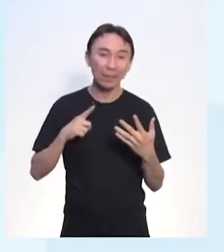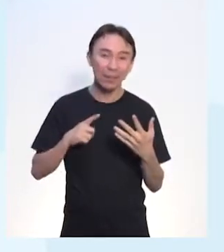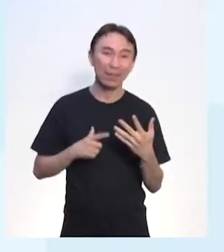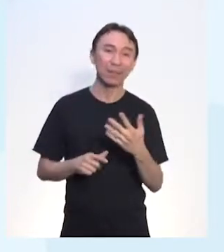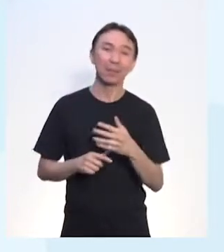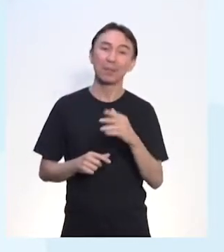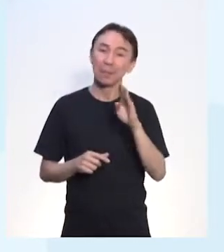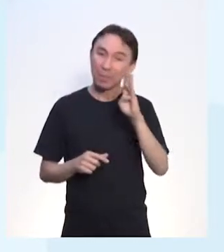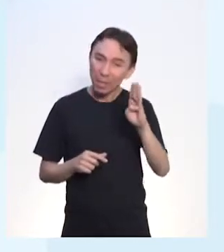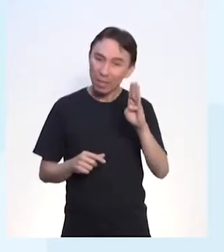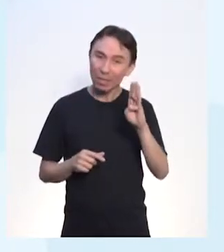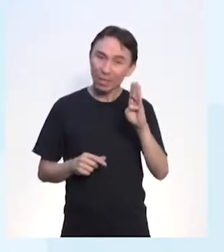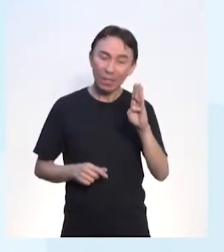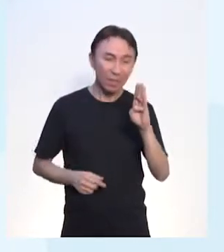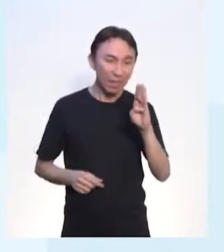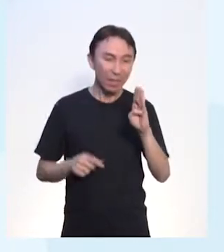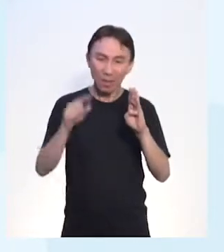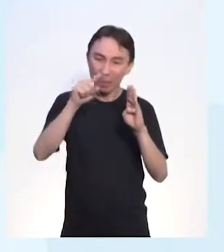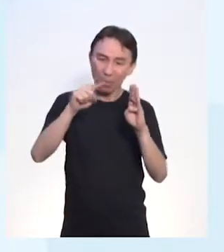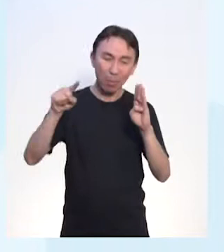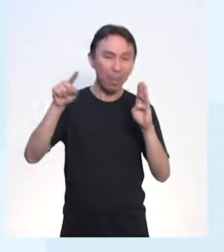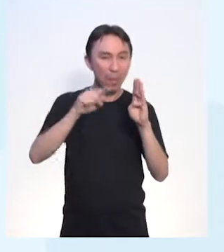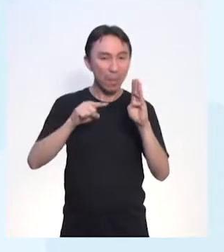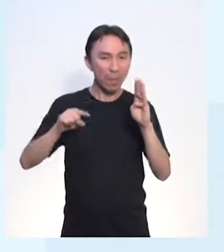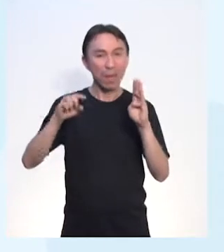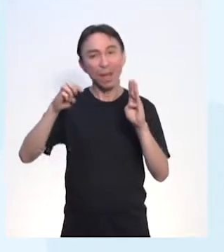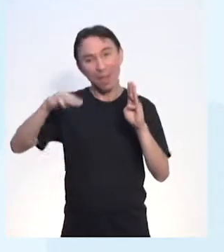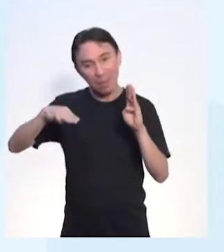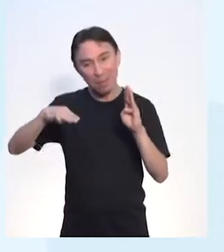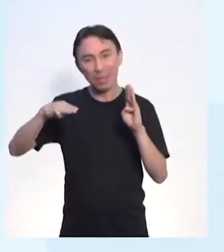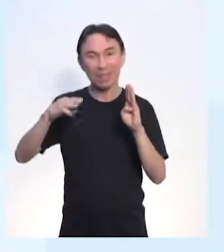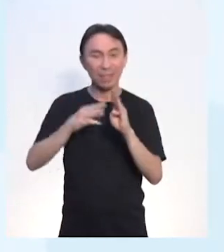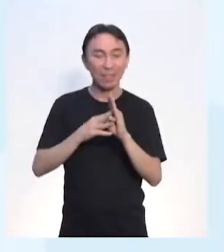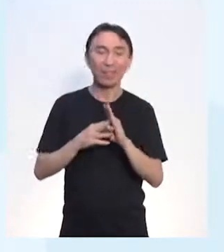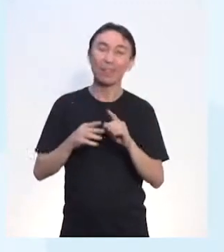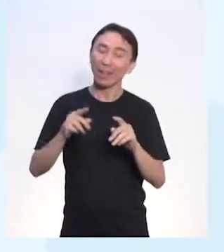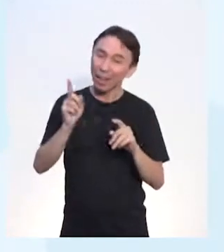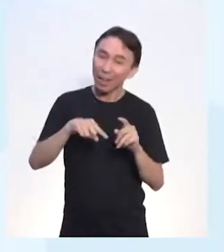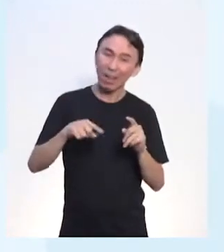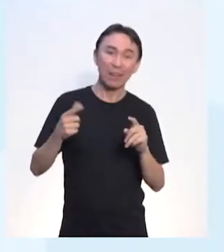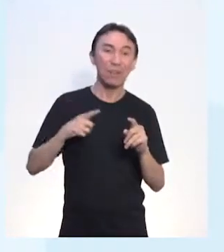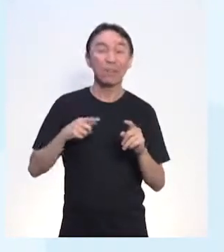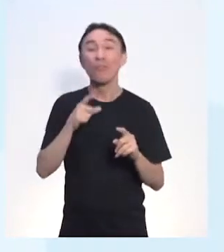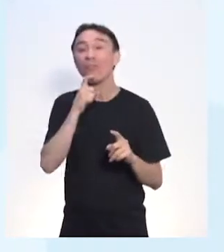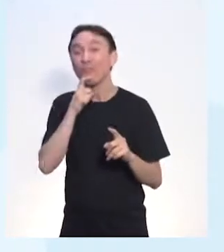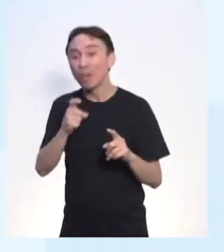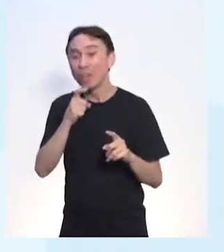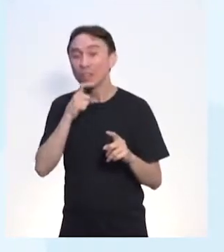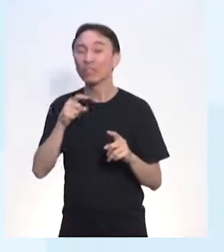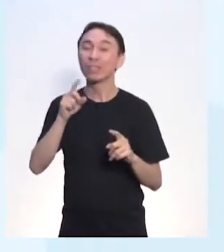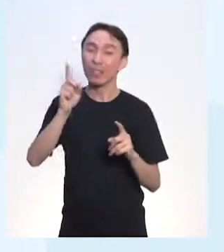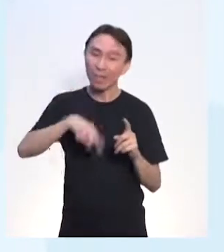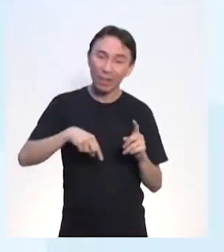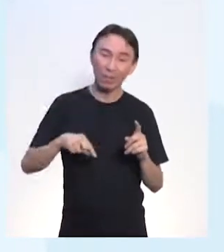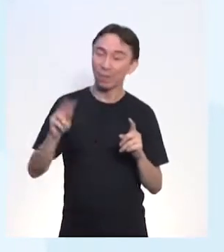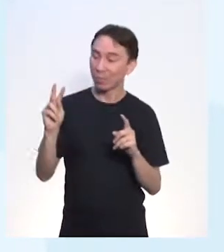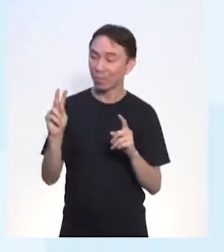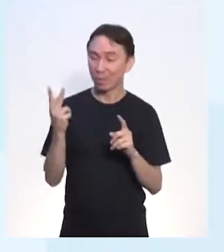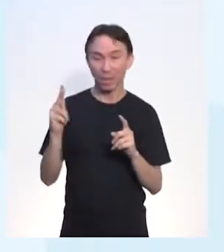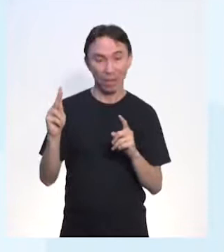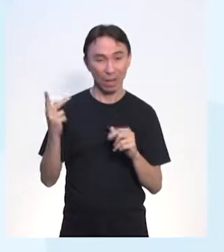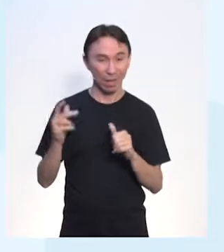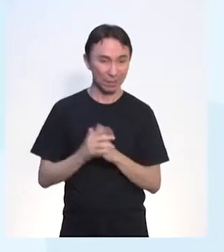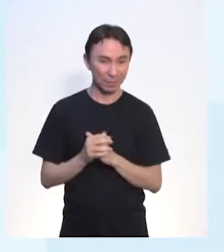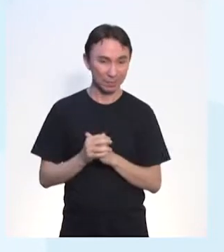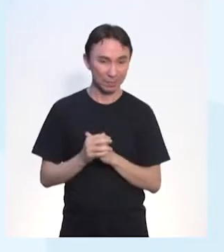pegar o cateto maior no triângulo verde, que vai ser o H, aqui, este cateto.